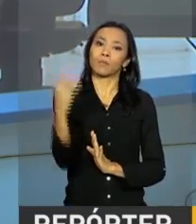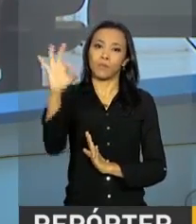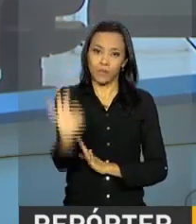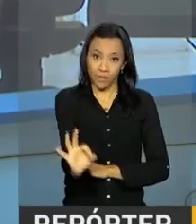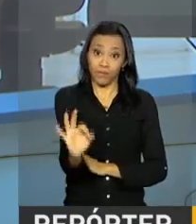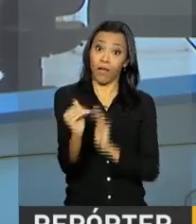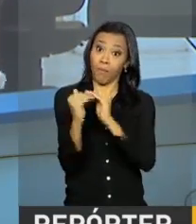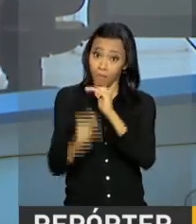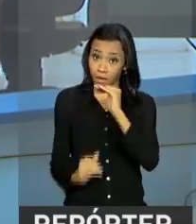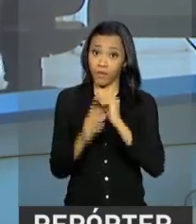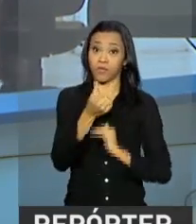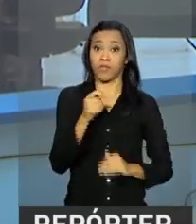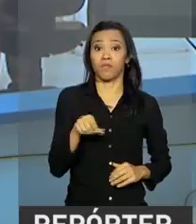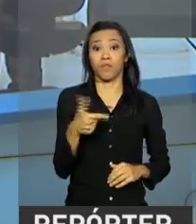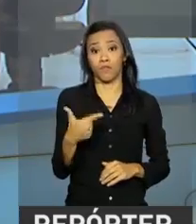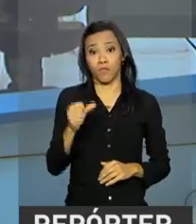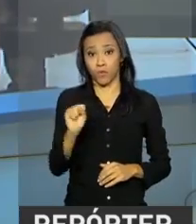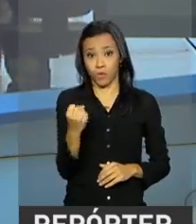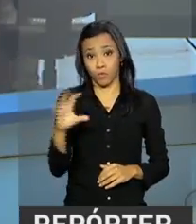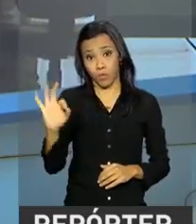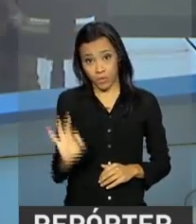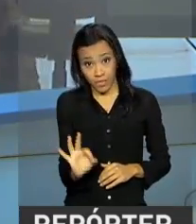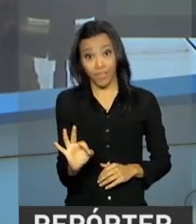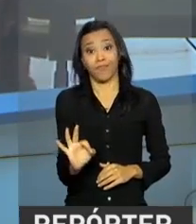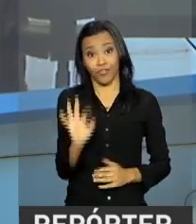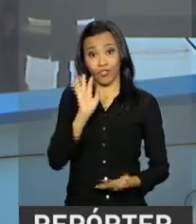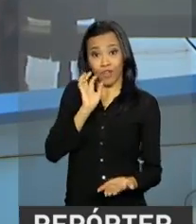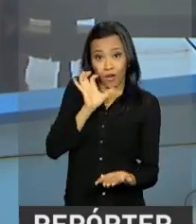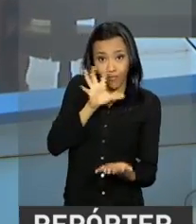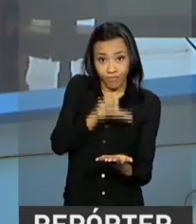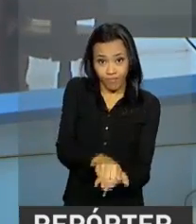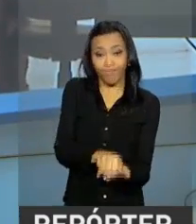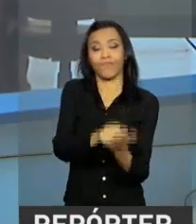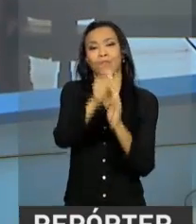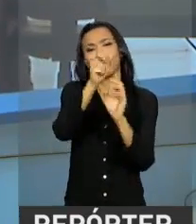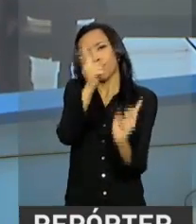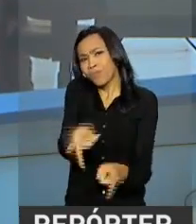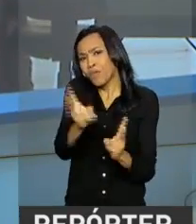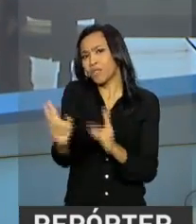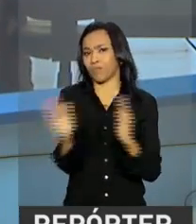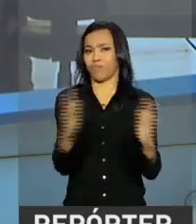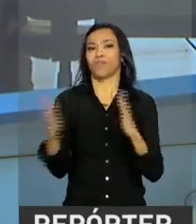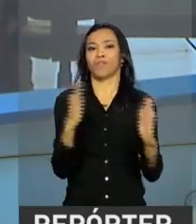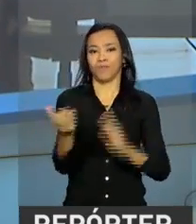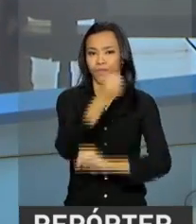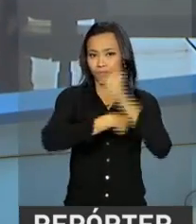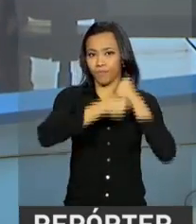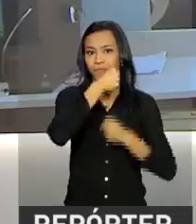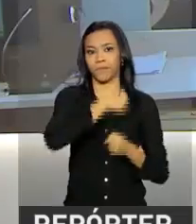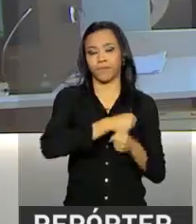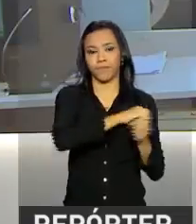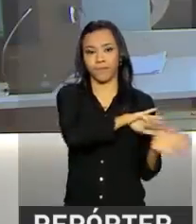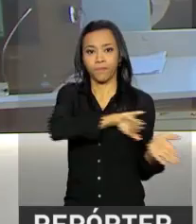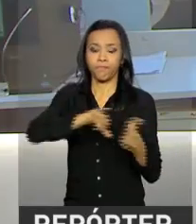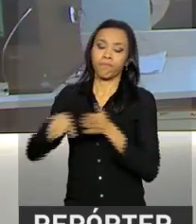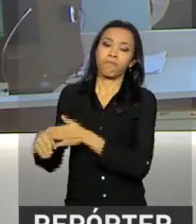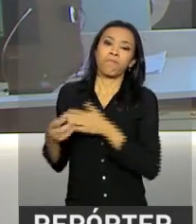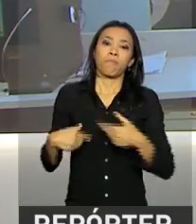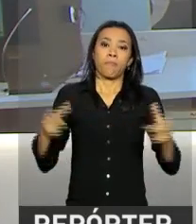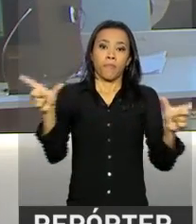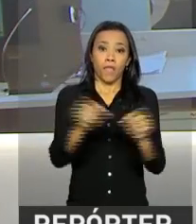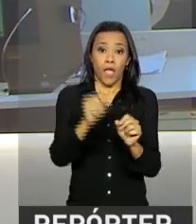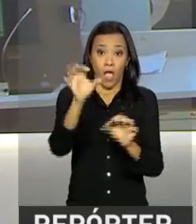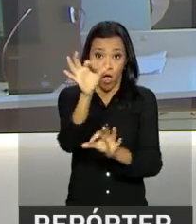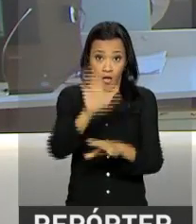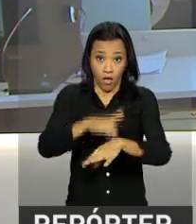4,62%, abaixo dos 6,28% registrados no mesmo intervalo do ano passado. A organização dos